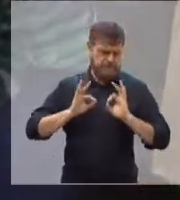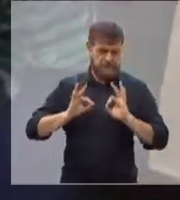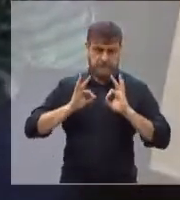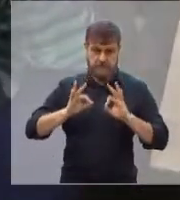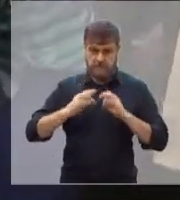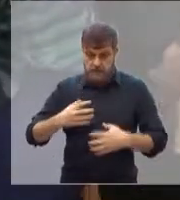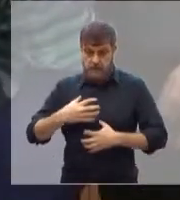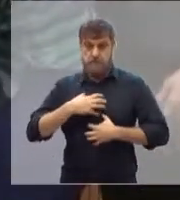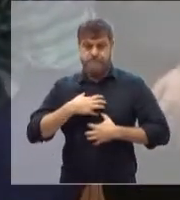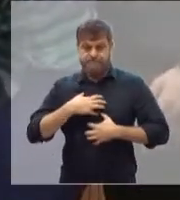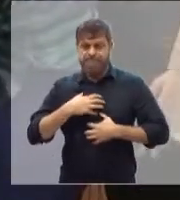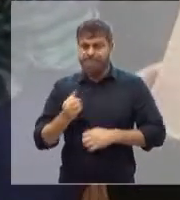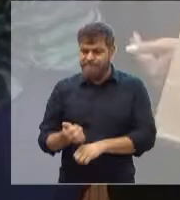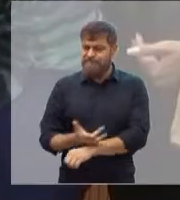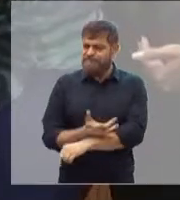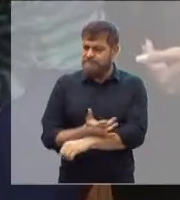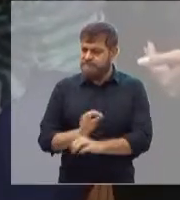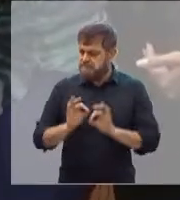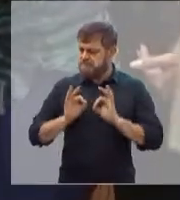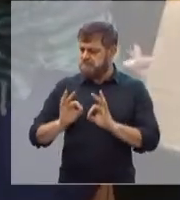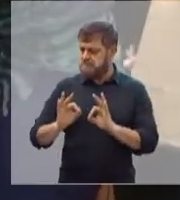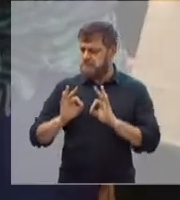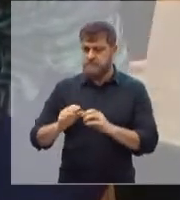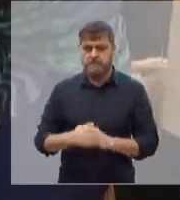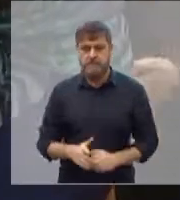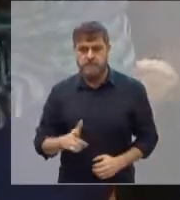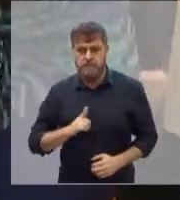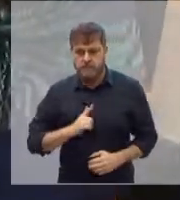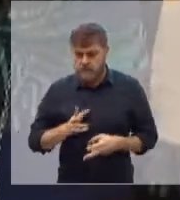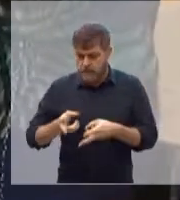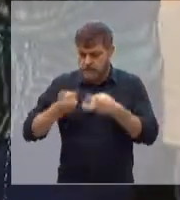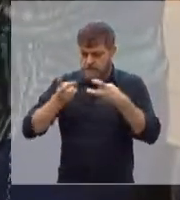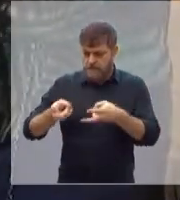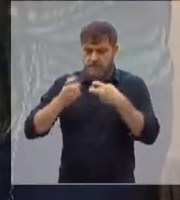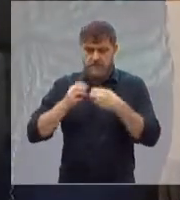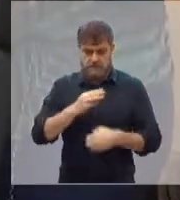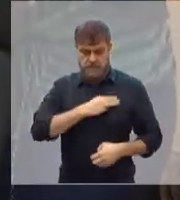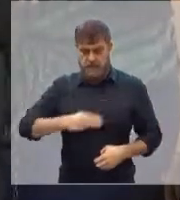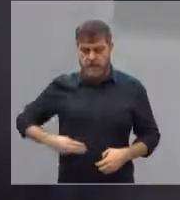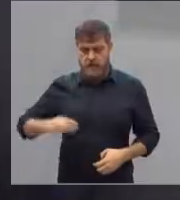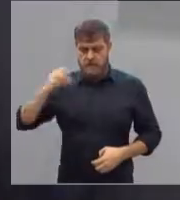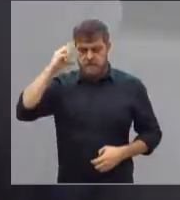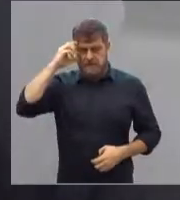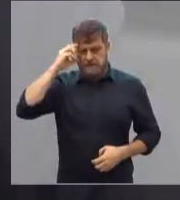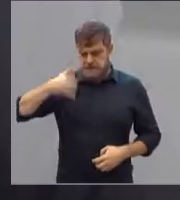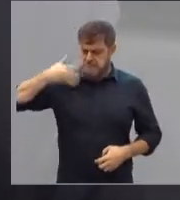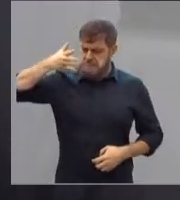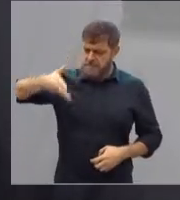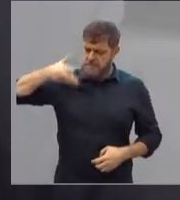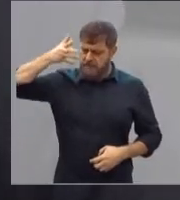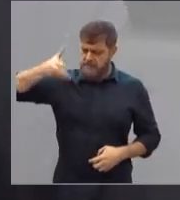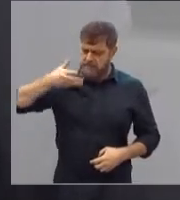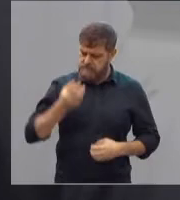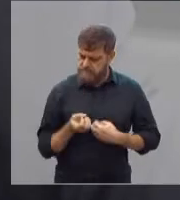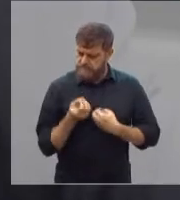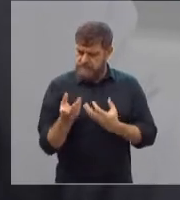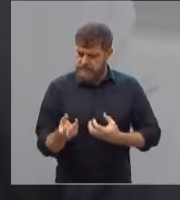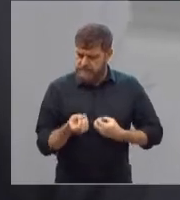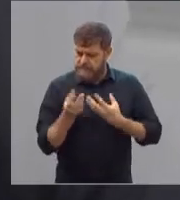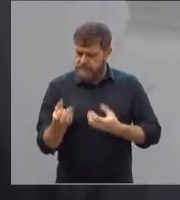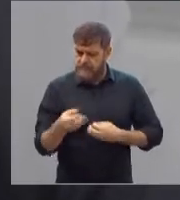positiva. Eu realmente me surpreendi com as possibilidades que a ministra apresentou,